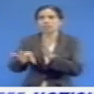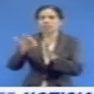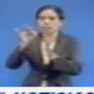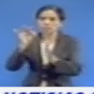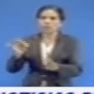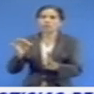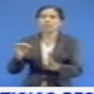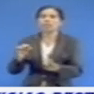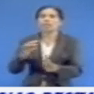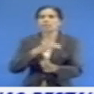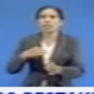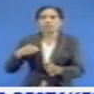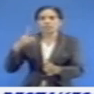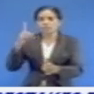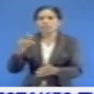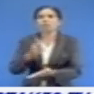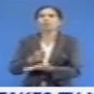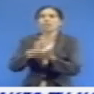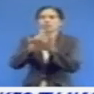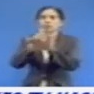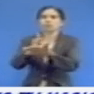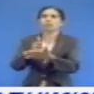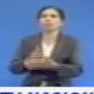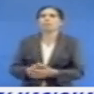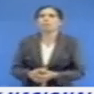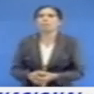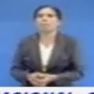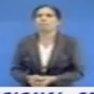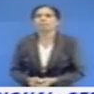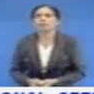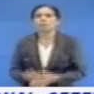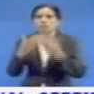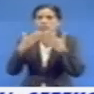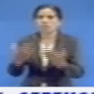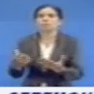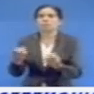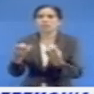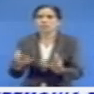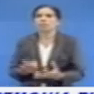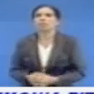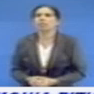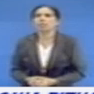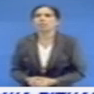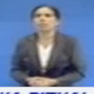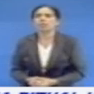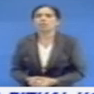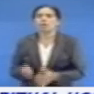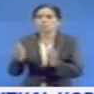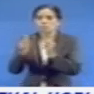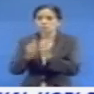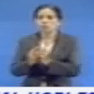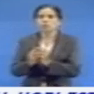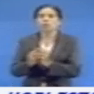atu servi uma creda. Obrigado barak ba matre modes o matre Lucy ho matre mi con congregação hotu nebe